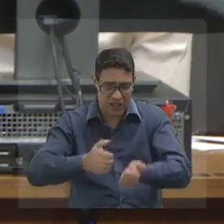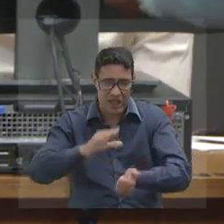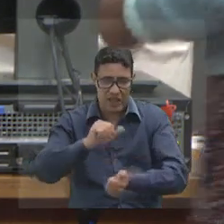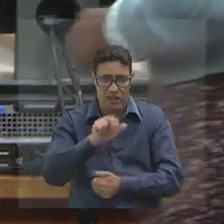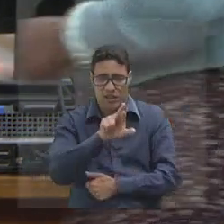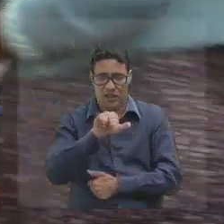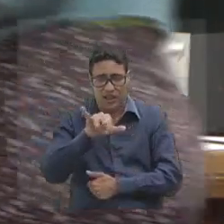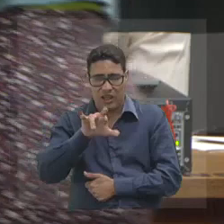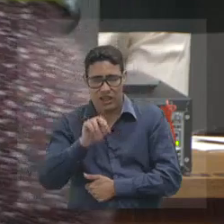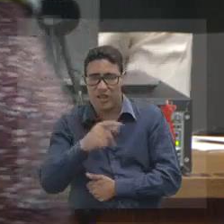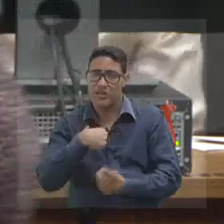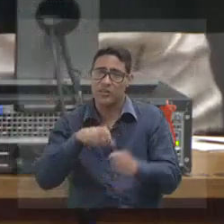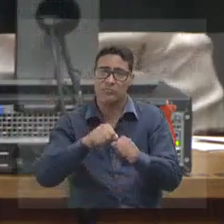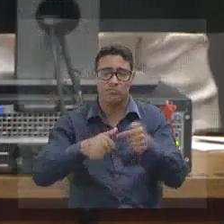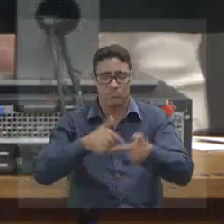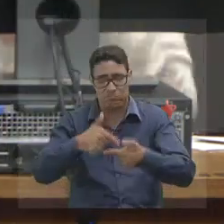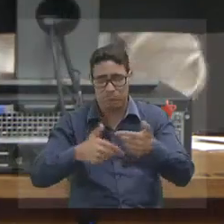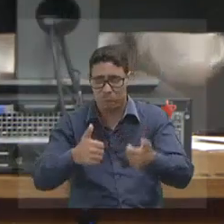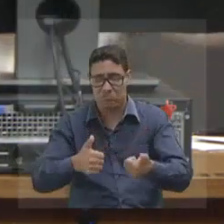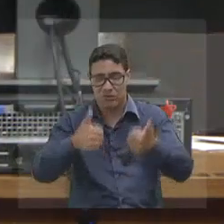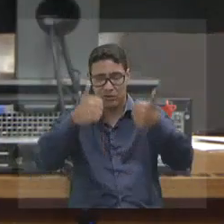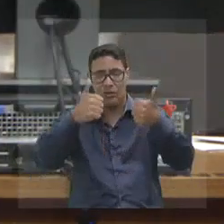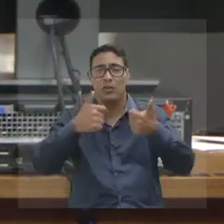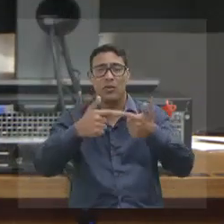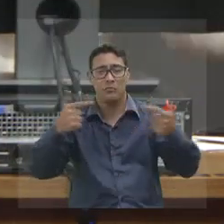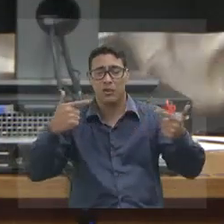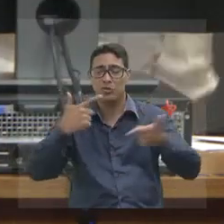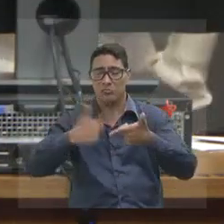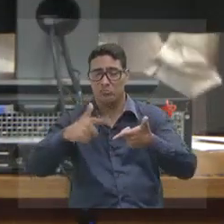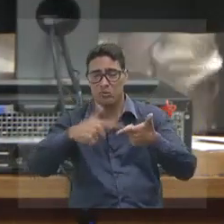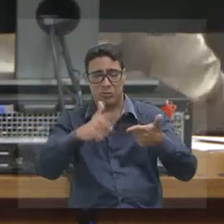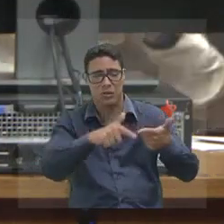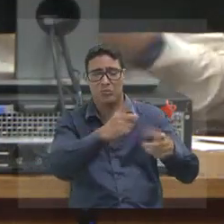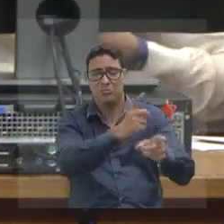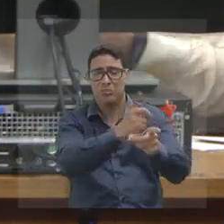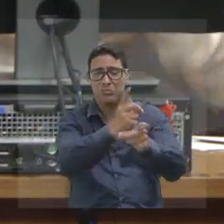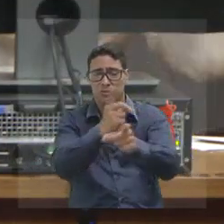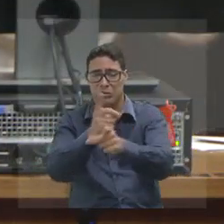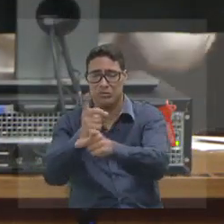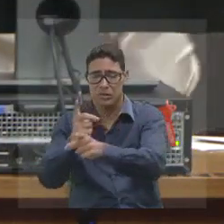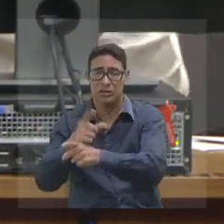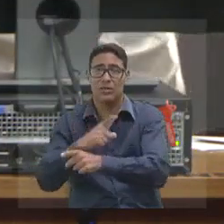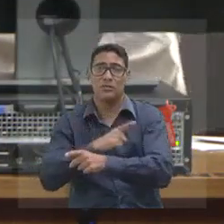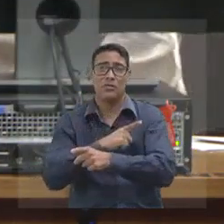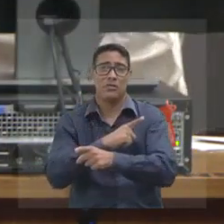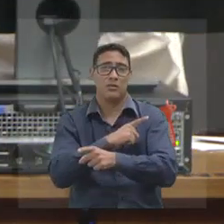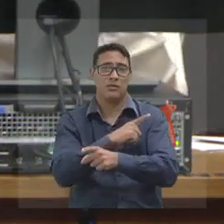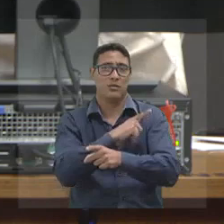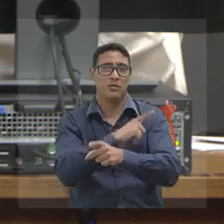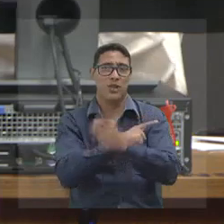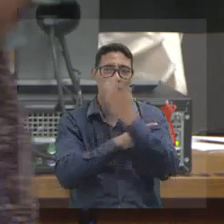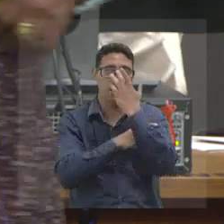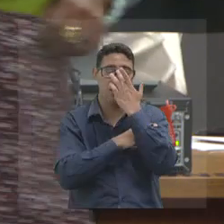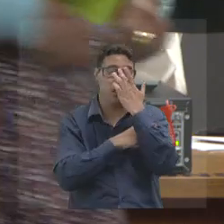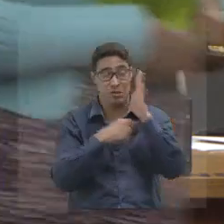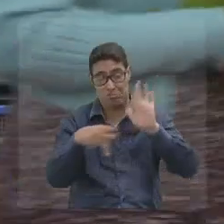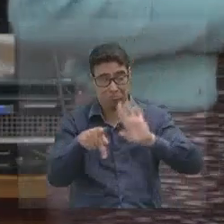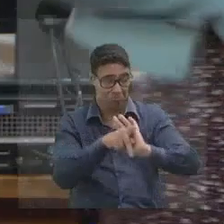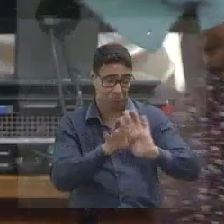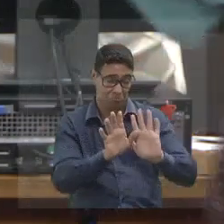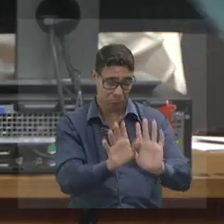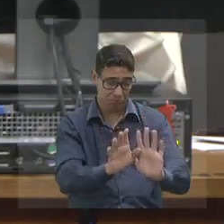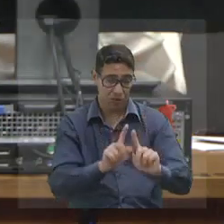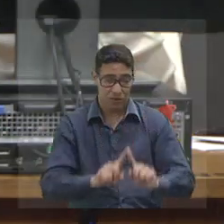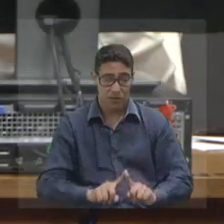seu melhor né Mesmo Diante de todas as dificuldades que nós sabemos que são inerentes da pasta mas